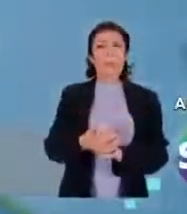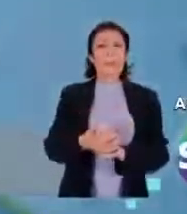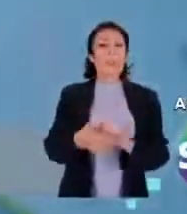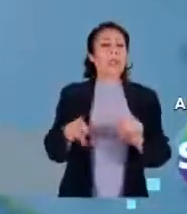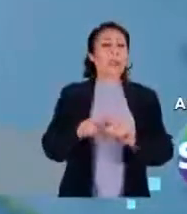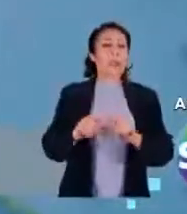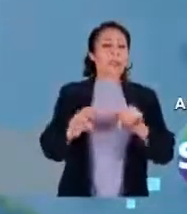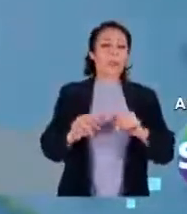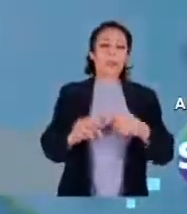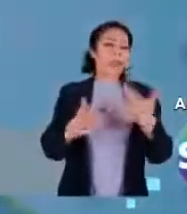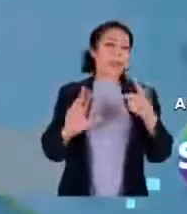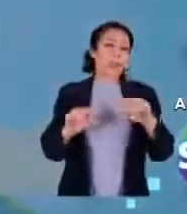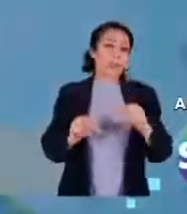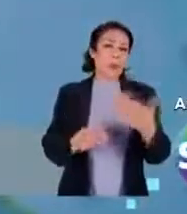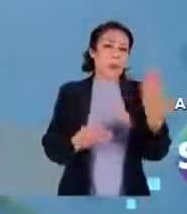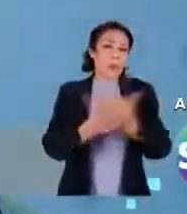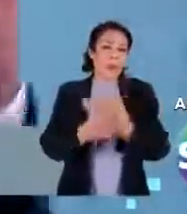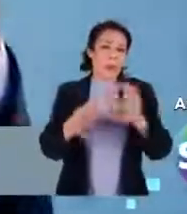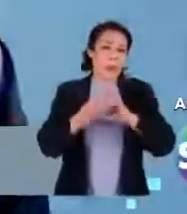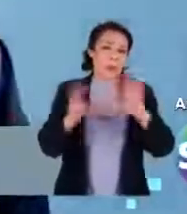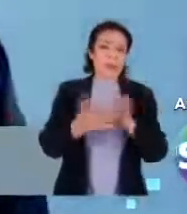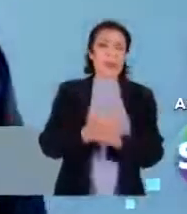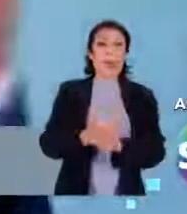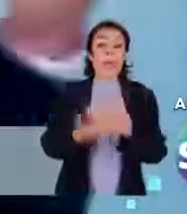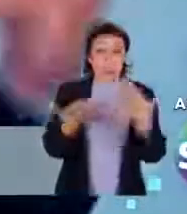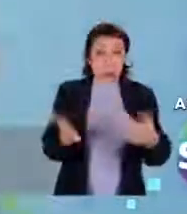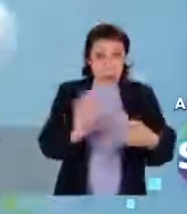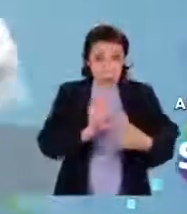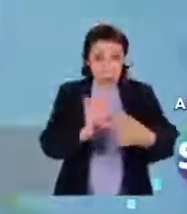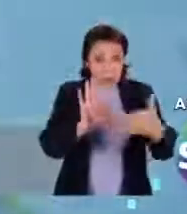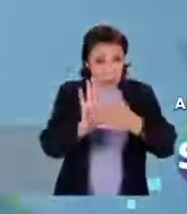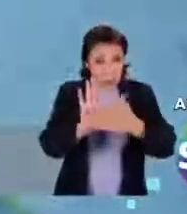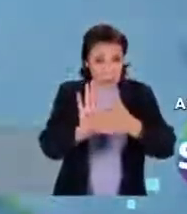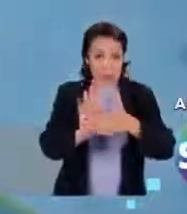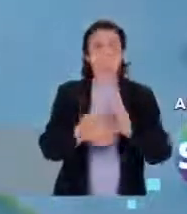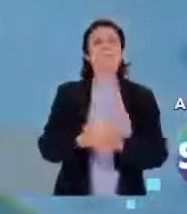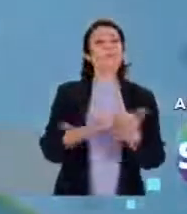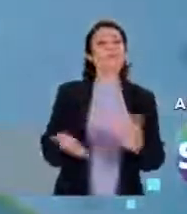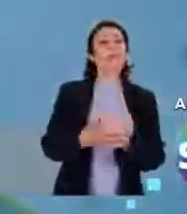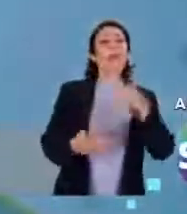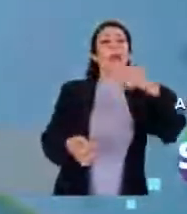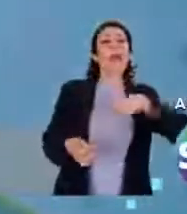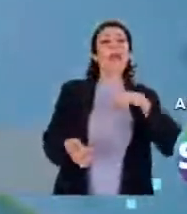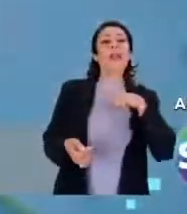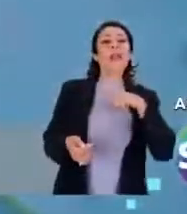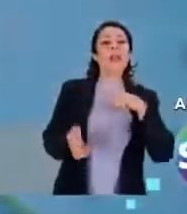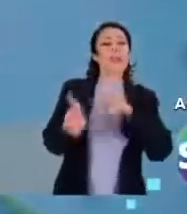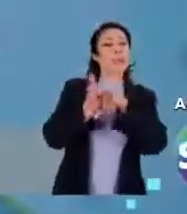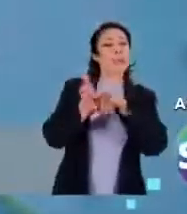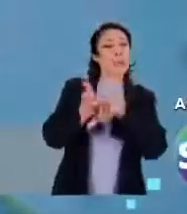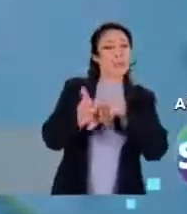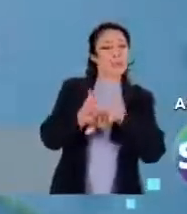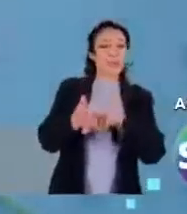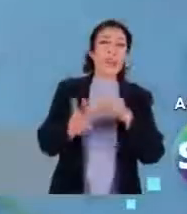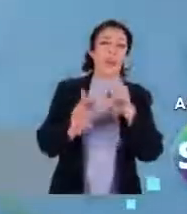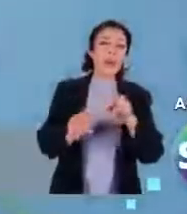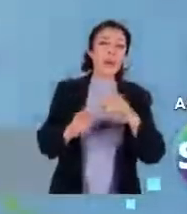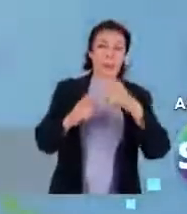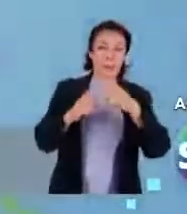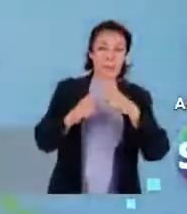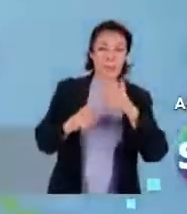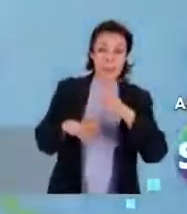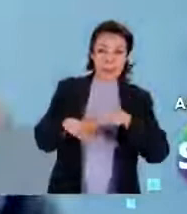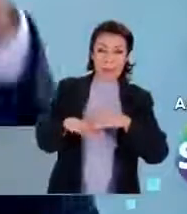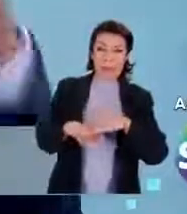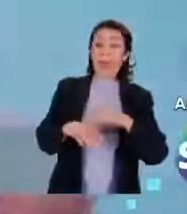e apresenta o povo brasileiro uma proposta vou deixar para você aqui numa noite de insônia aqui tem o diagnóstico como um bom médico faz e diz como